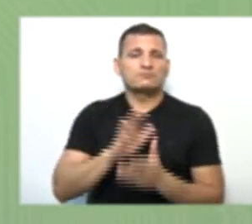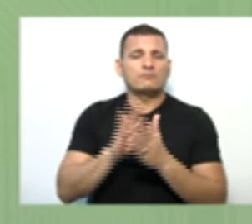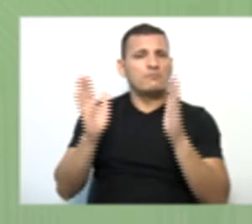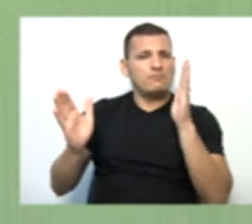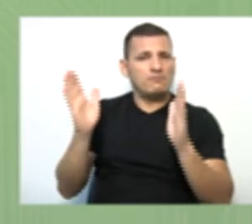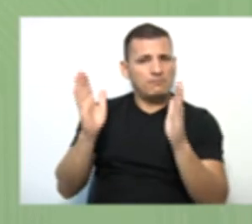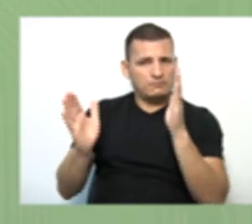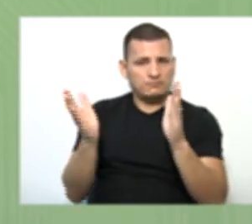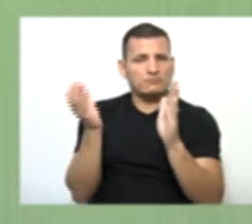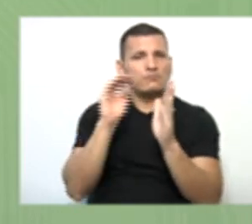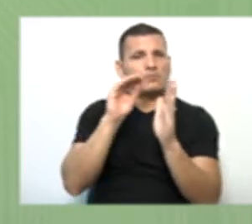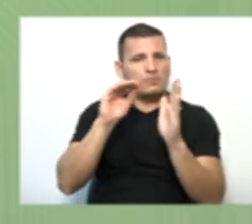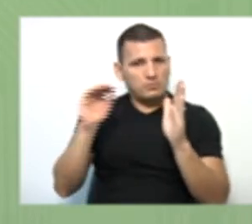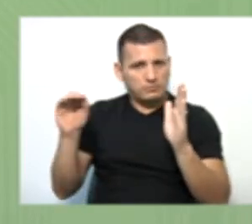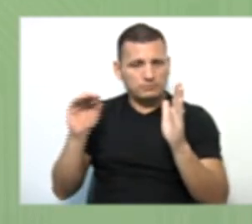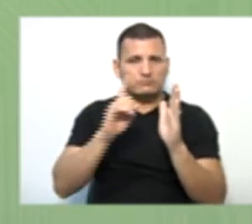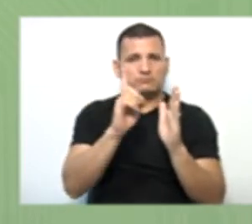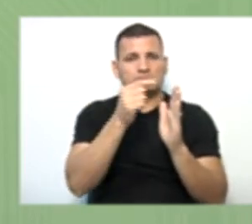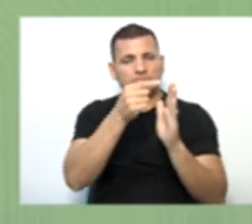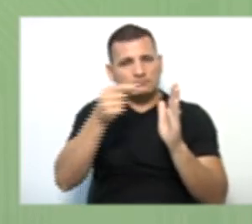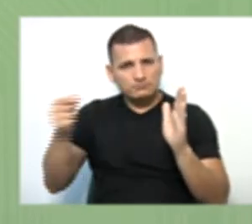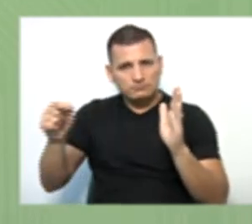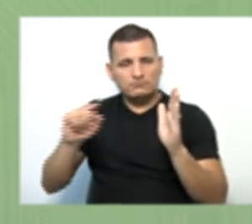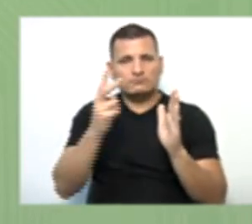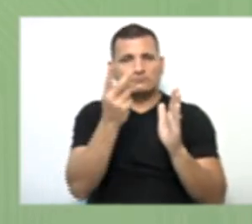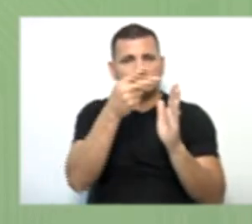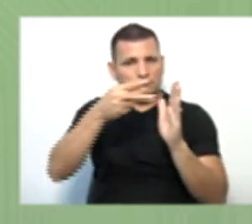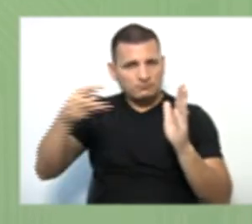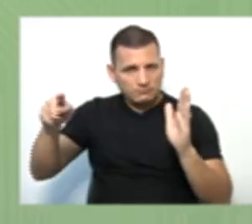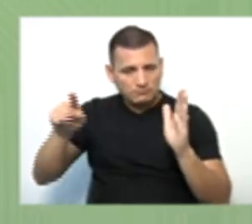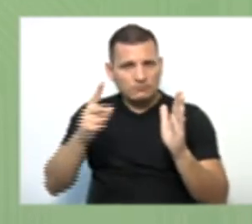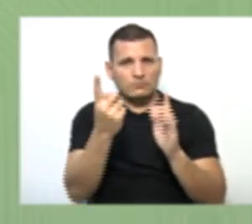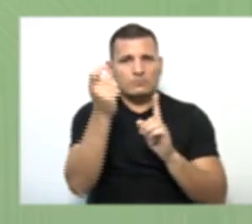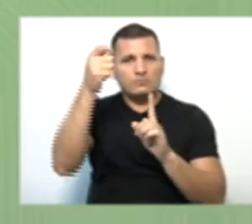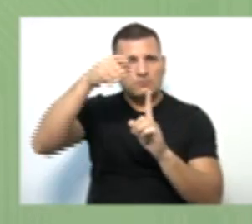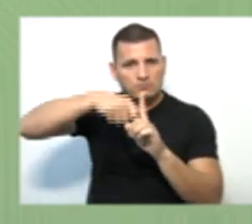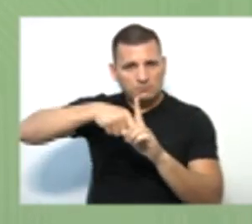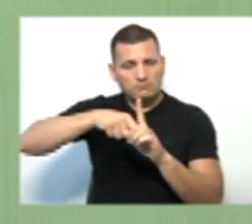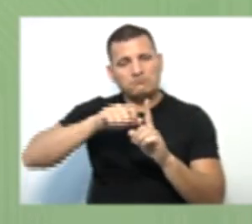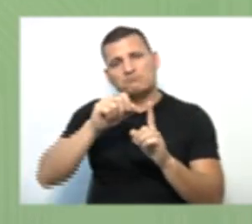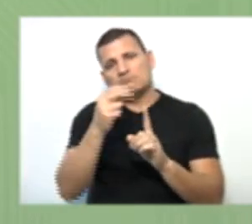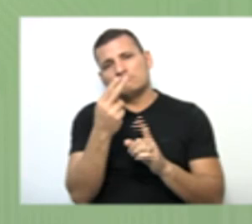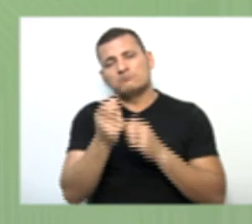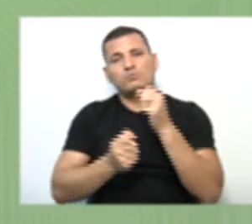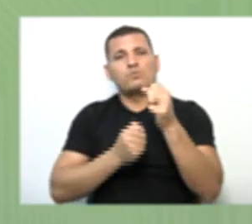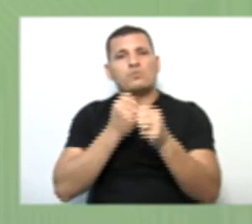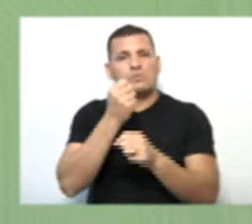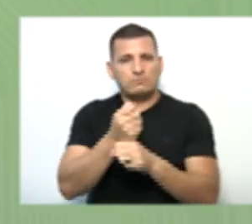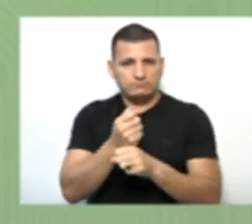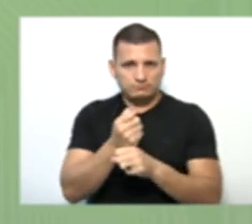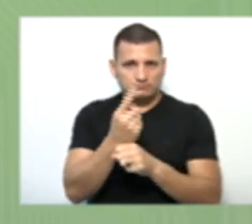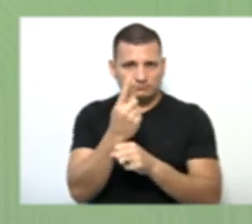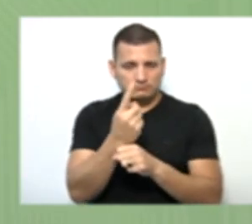determinado período, de uma semana, 2 semanas, um mês ou um ano, numa única conta.